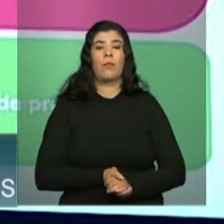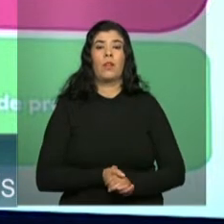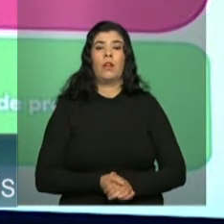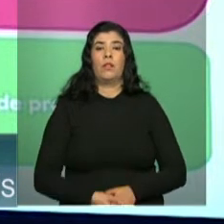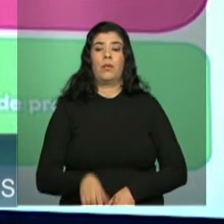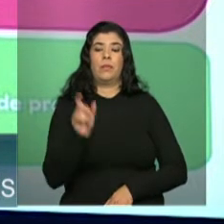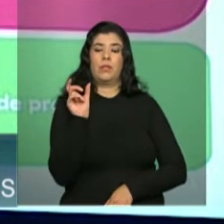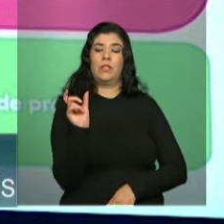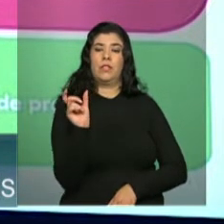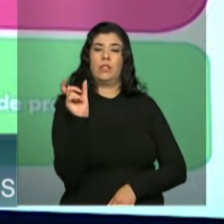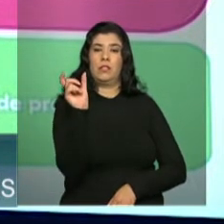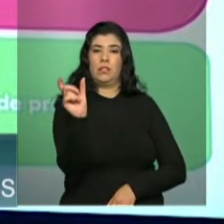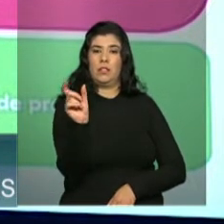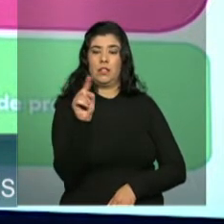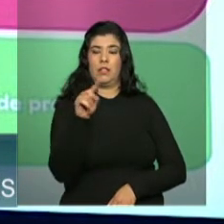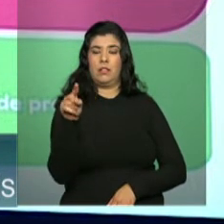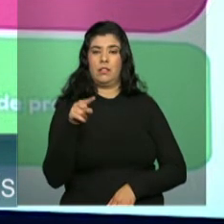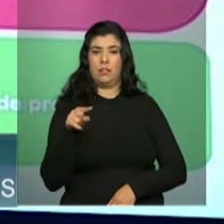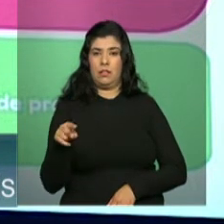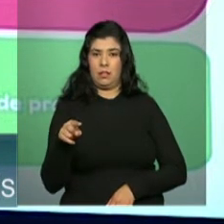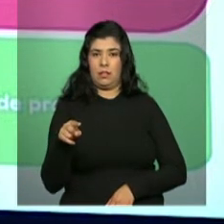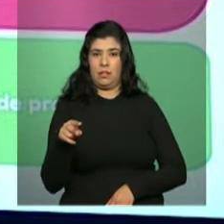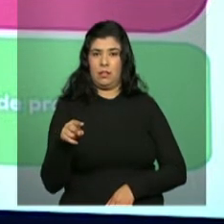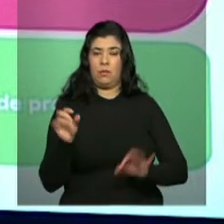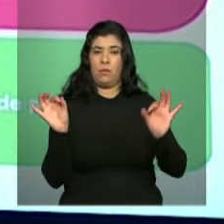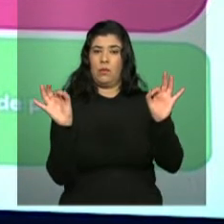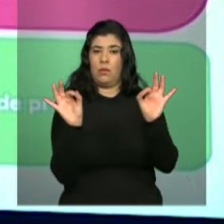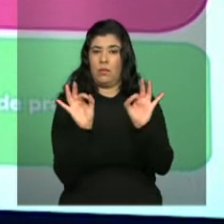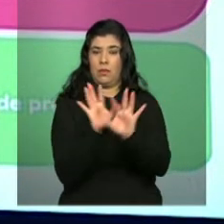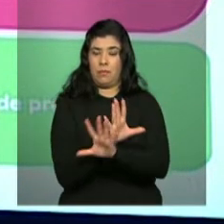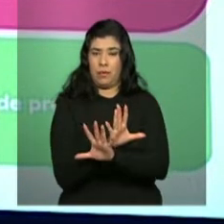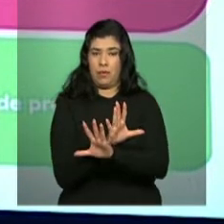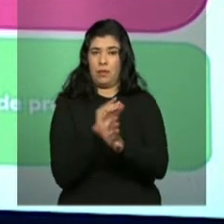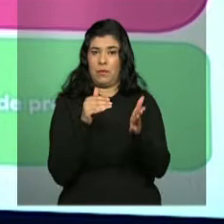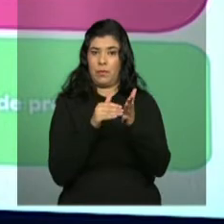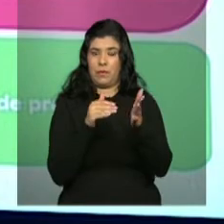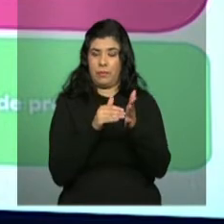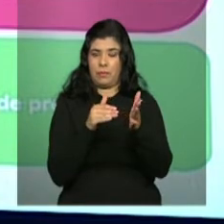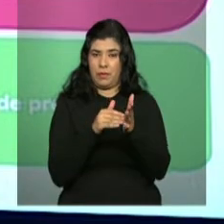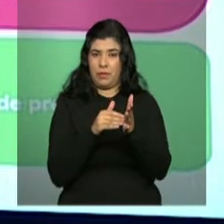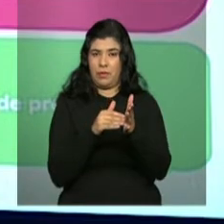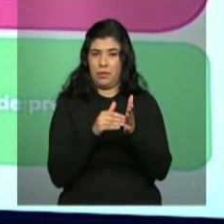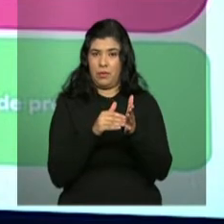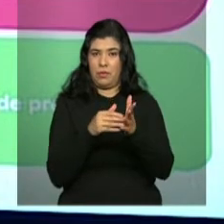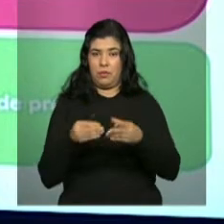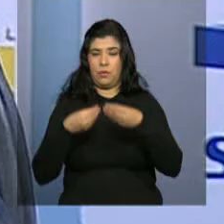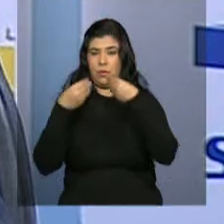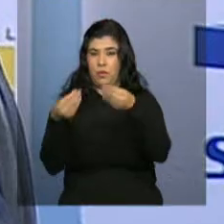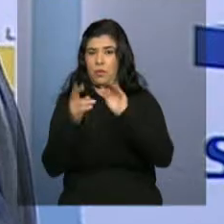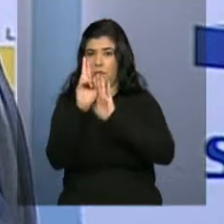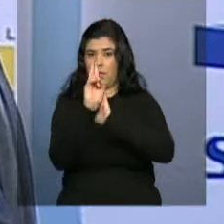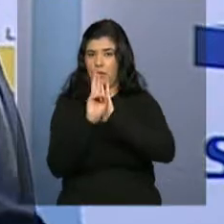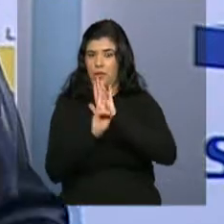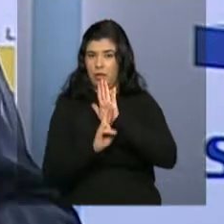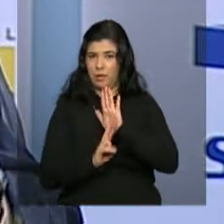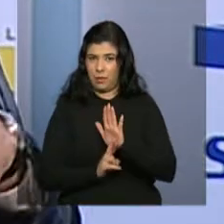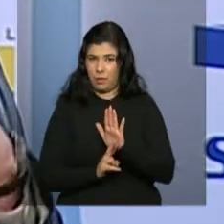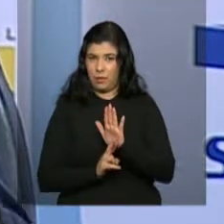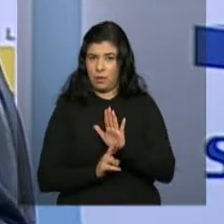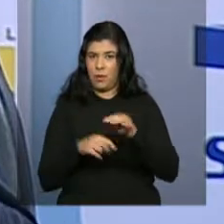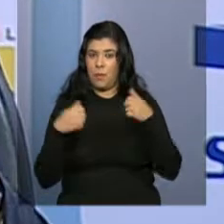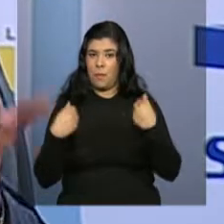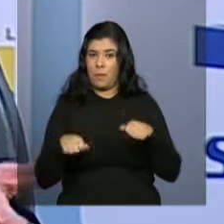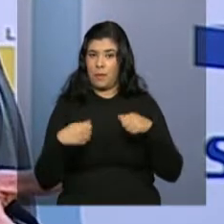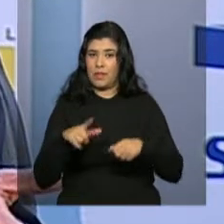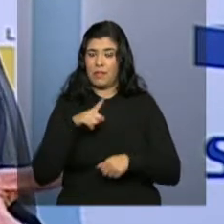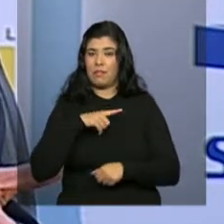60 dias após o término do prazo para entrega do relatório de comercialização deve empresas que aquele